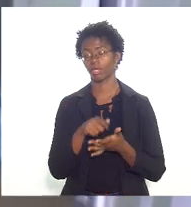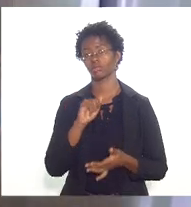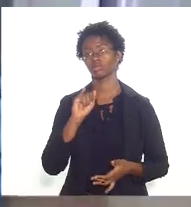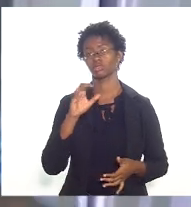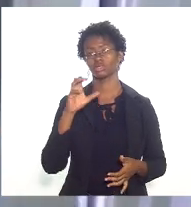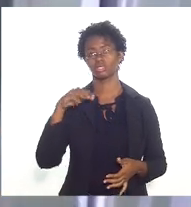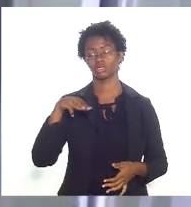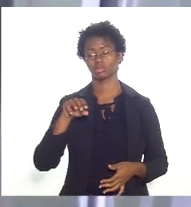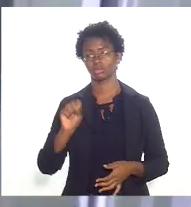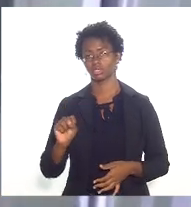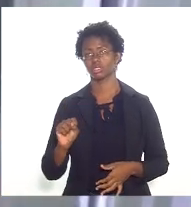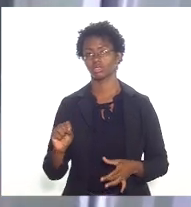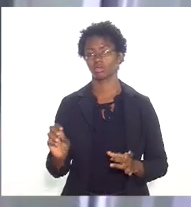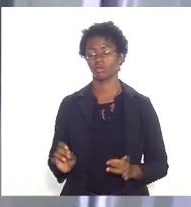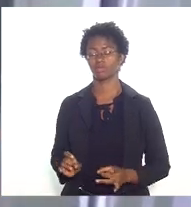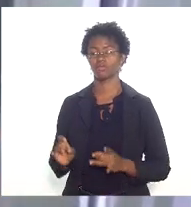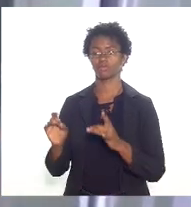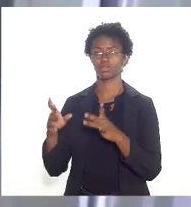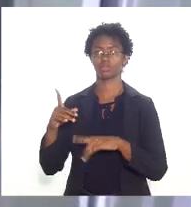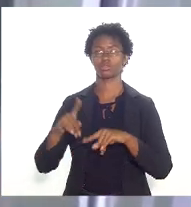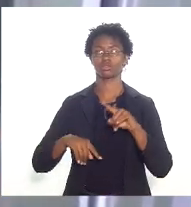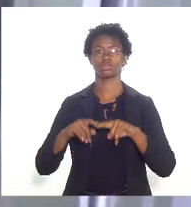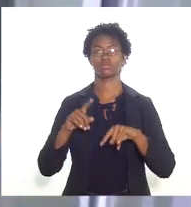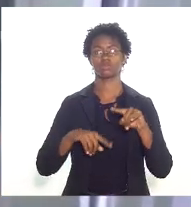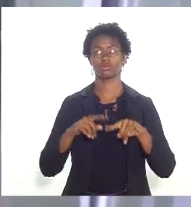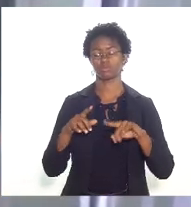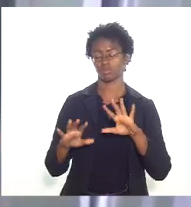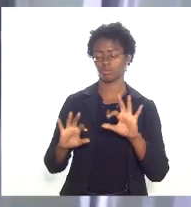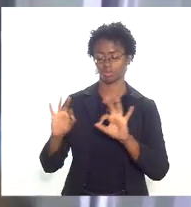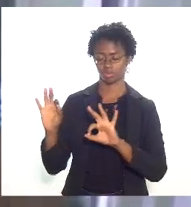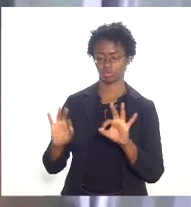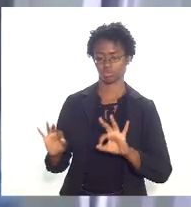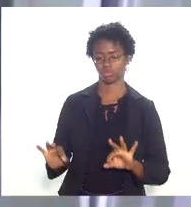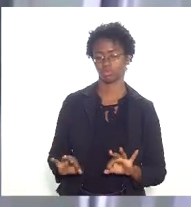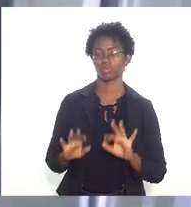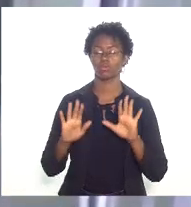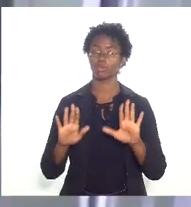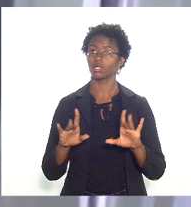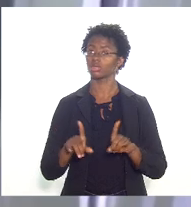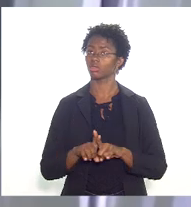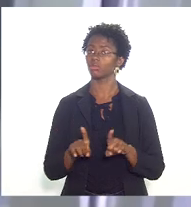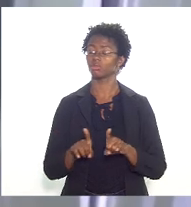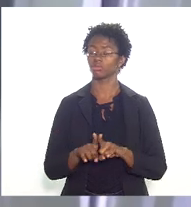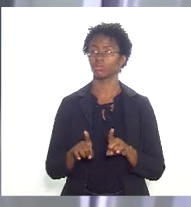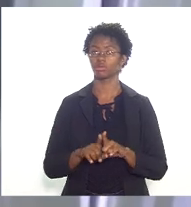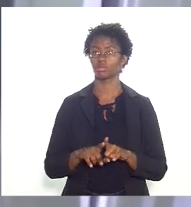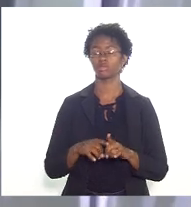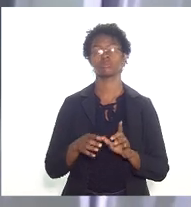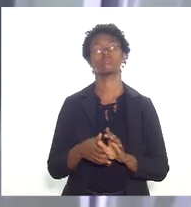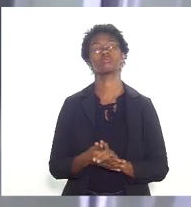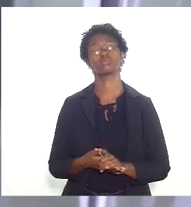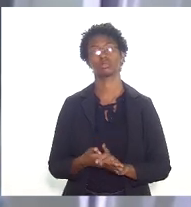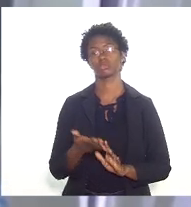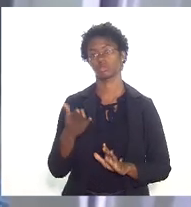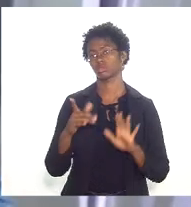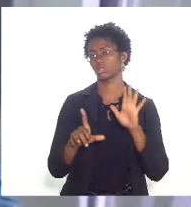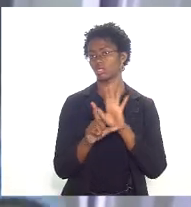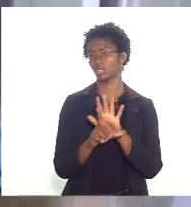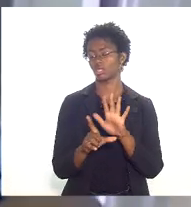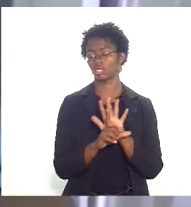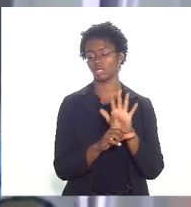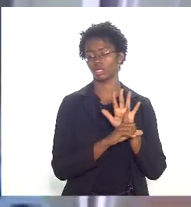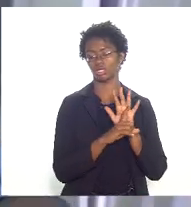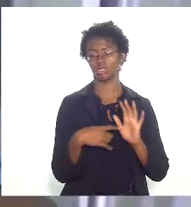na exportação de produtos primários e semi-elaborados Mas além disso fazendo esse problema de estruturante na legislação